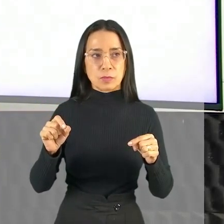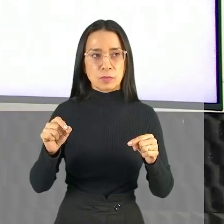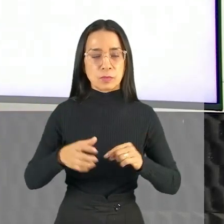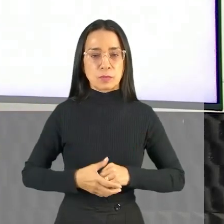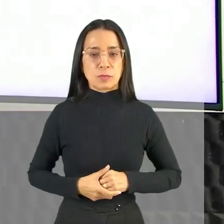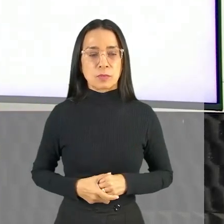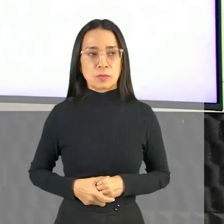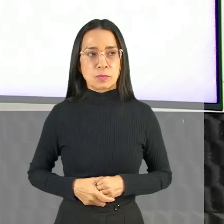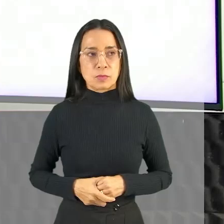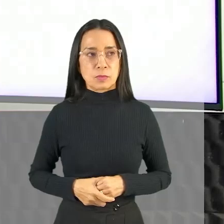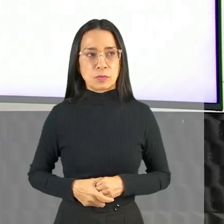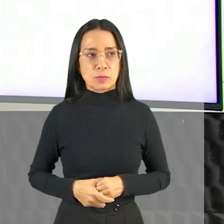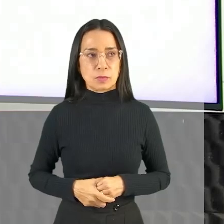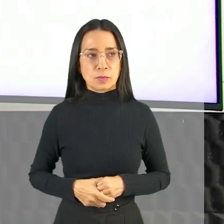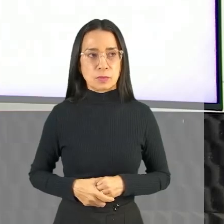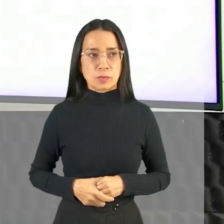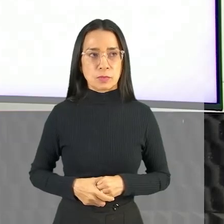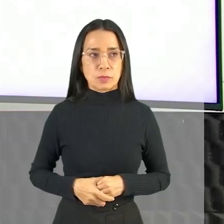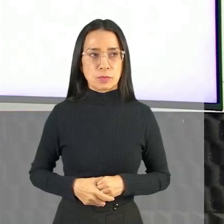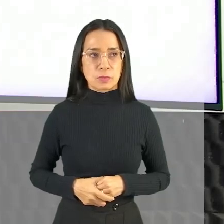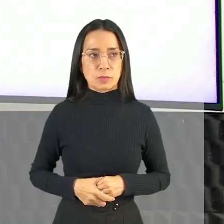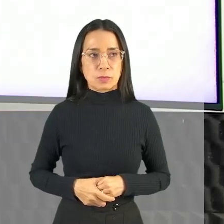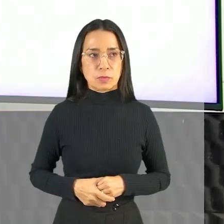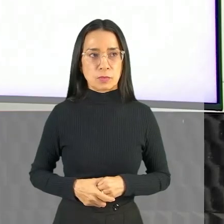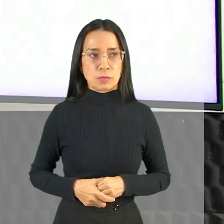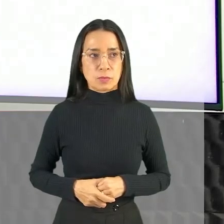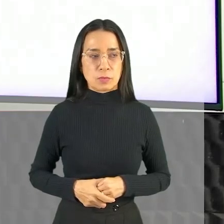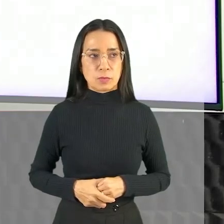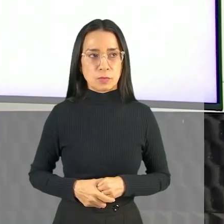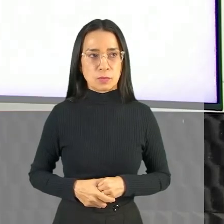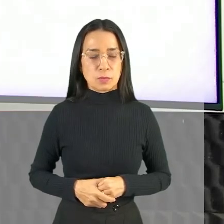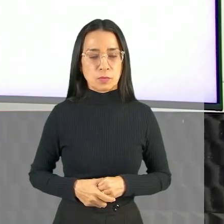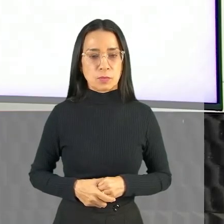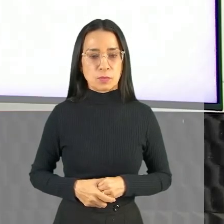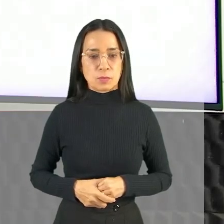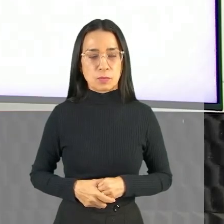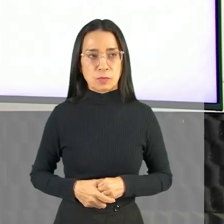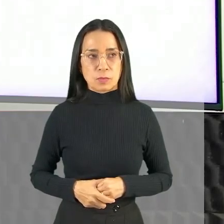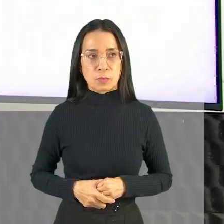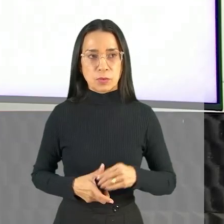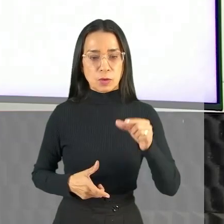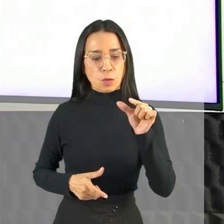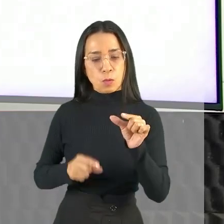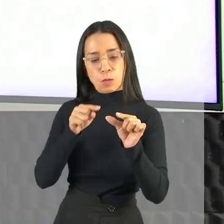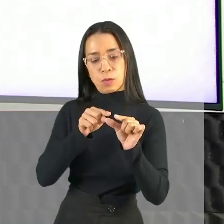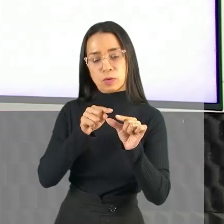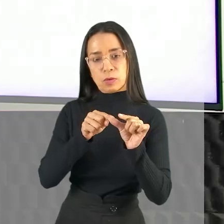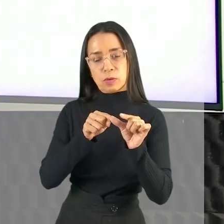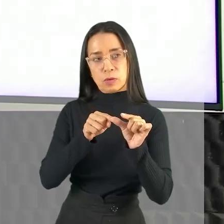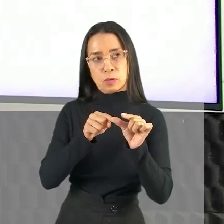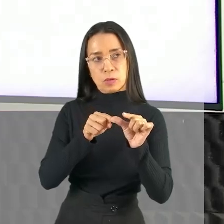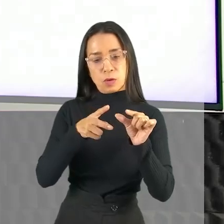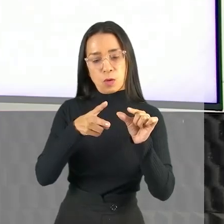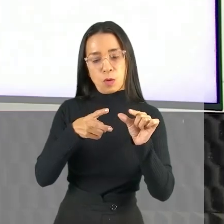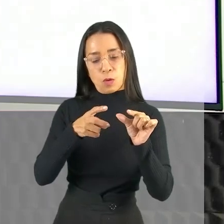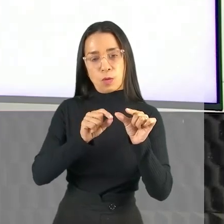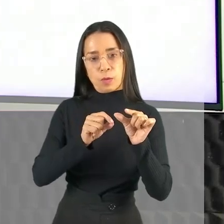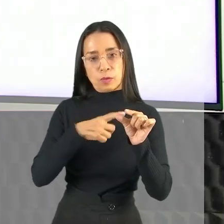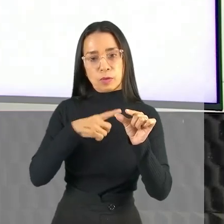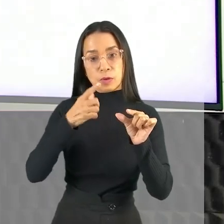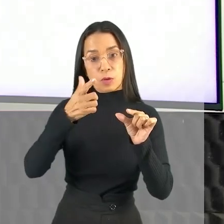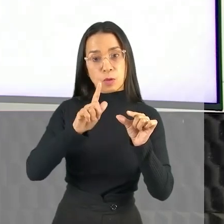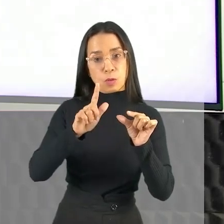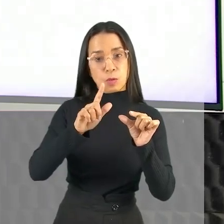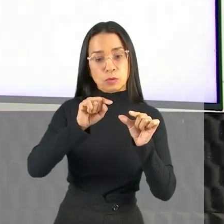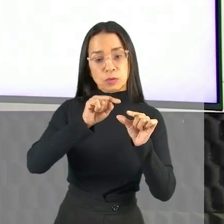né? Nas projeções, se a gente pegar aqui um pedacinho, a gente vai ter